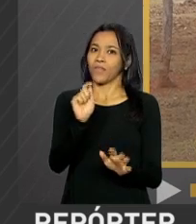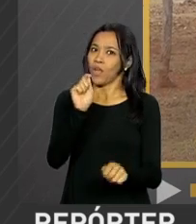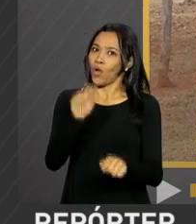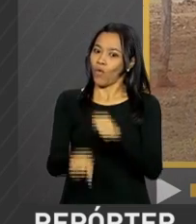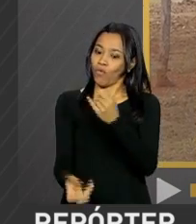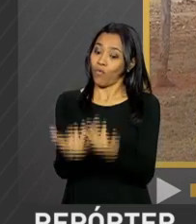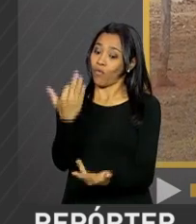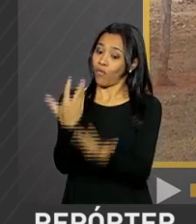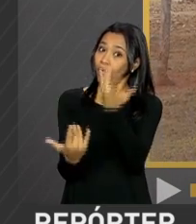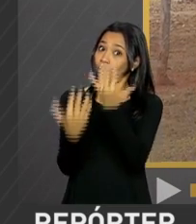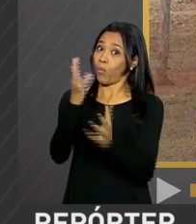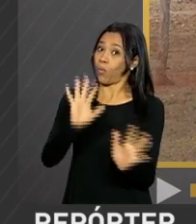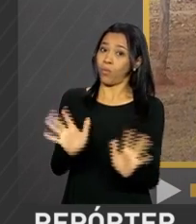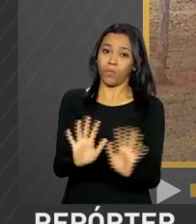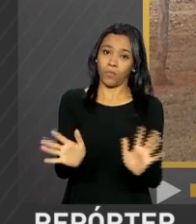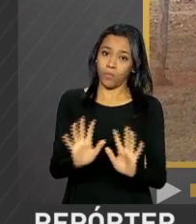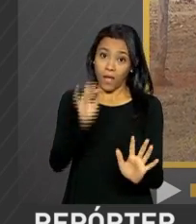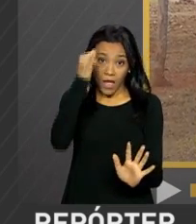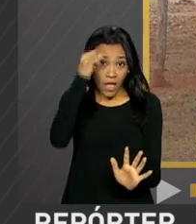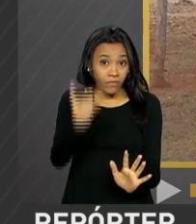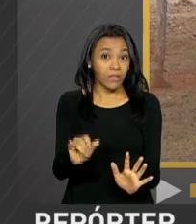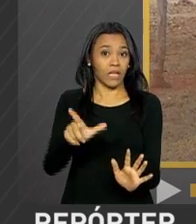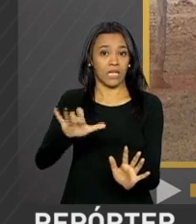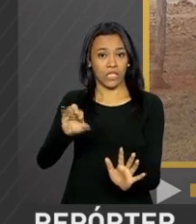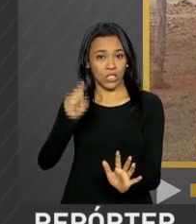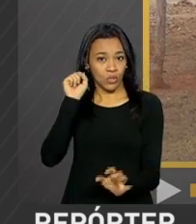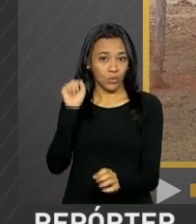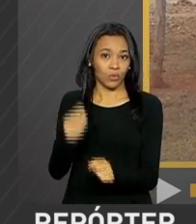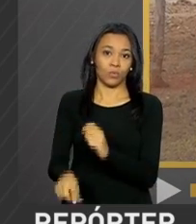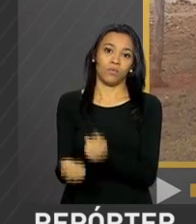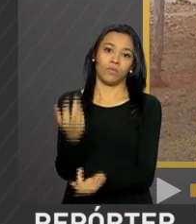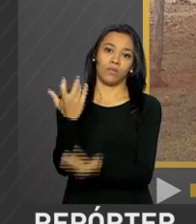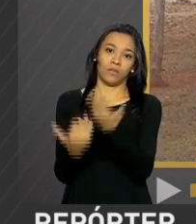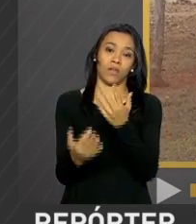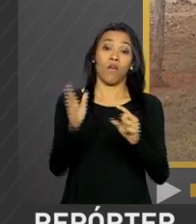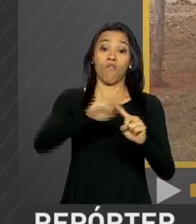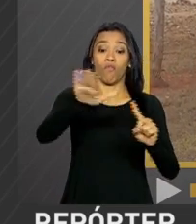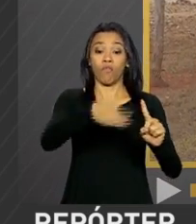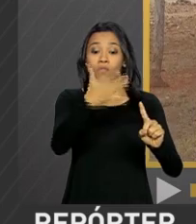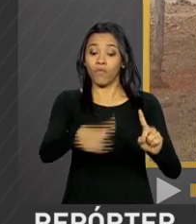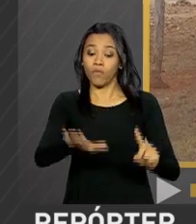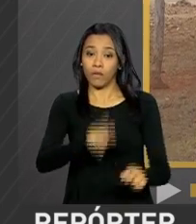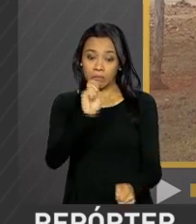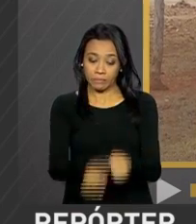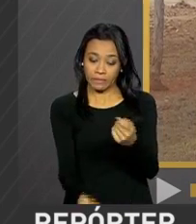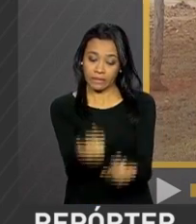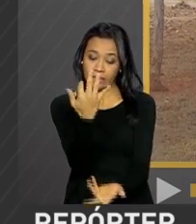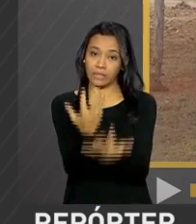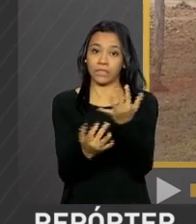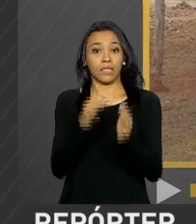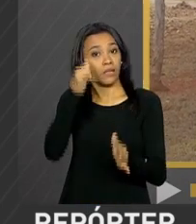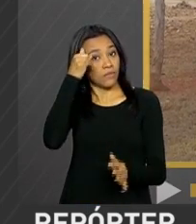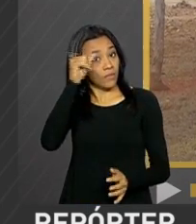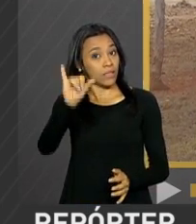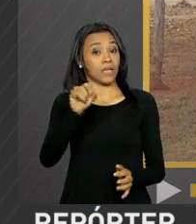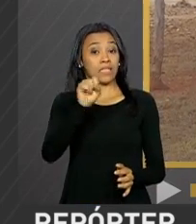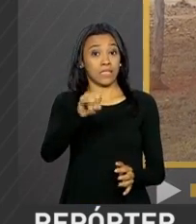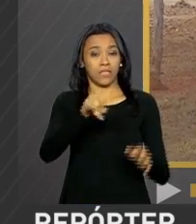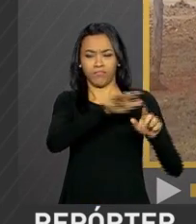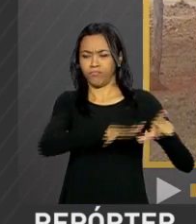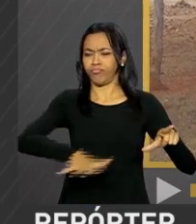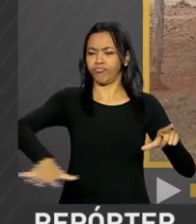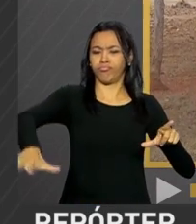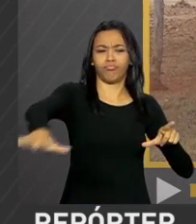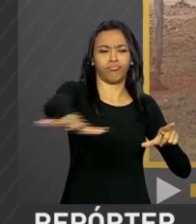nossa vegetação, evitando queimar lixo, evitando queimar as folhagens. Se fizer uma queima no pasto, que faça